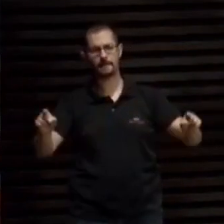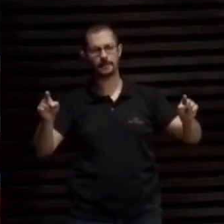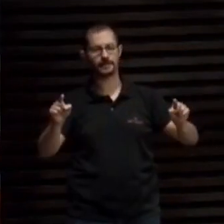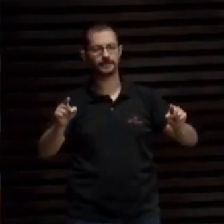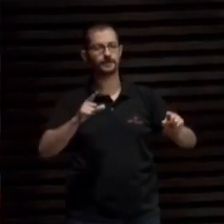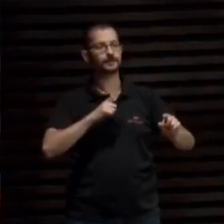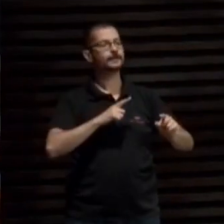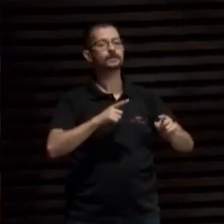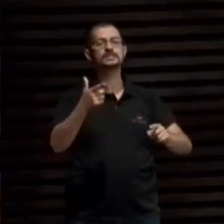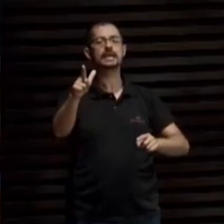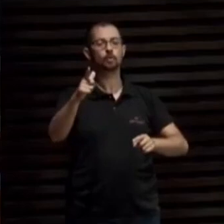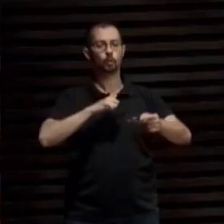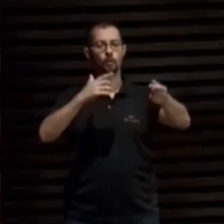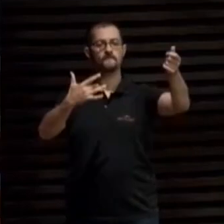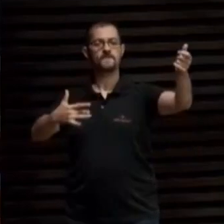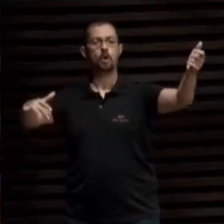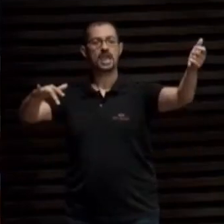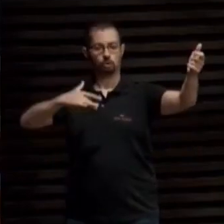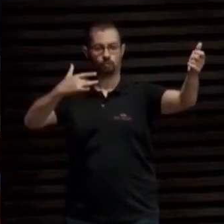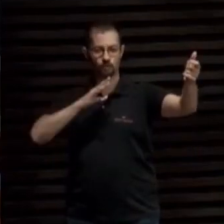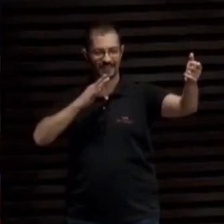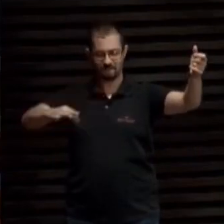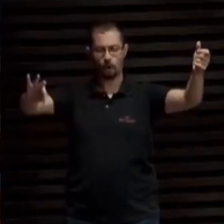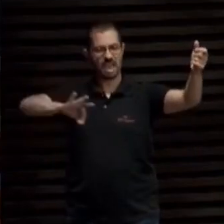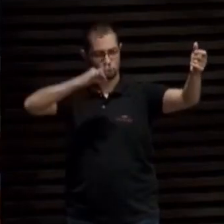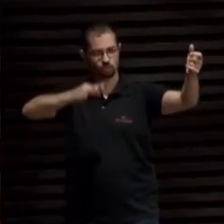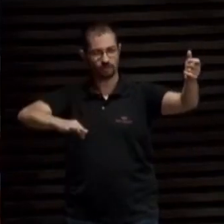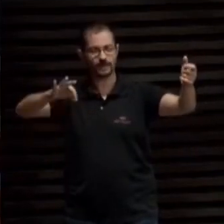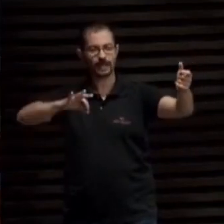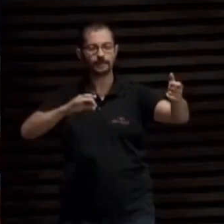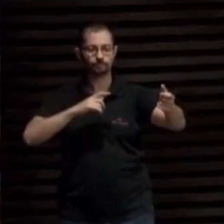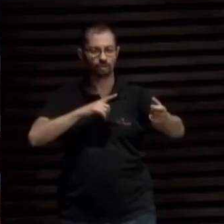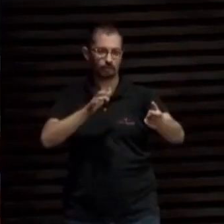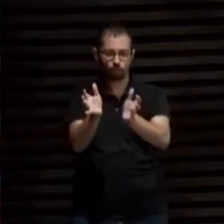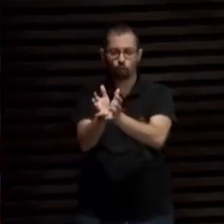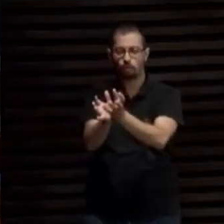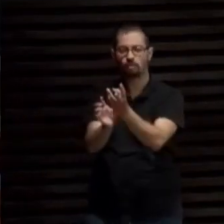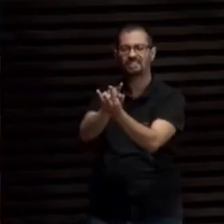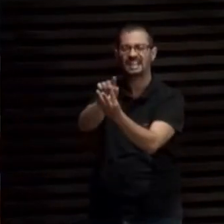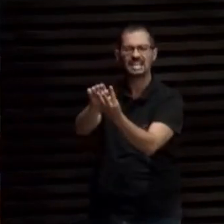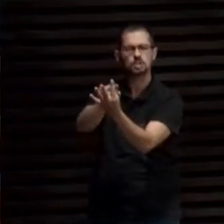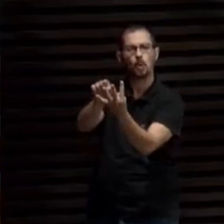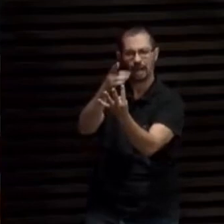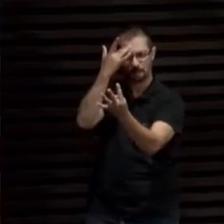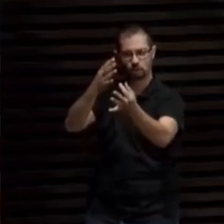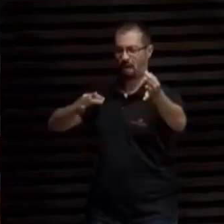Segundo violino, está desafinado uma coma. Tem que ter ouvido perfeito.